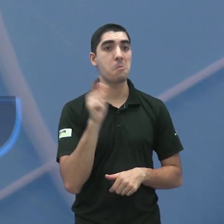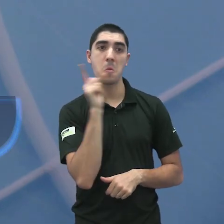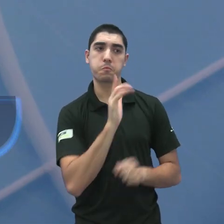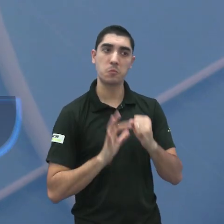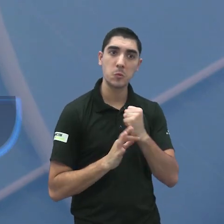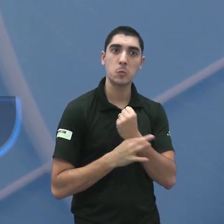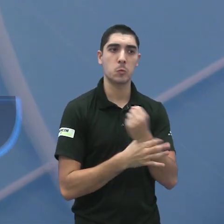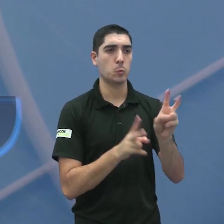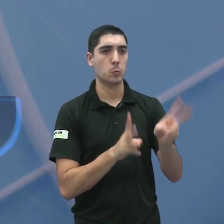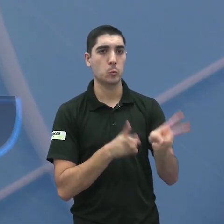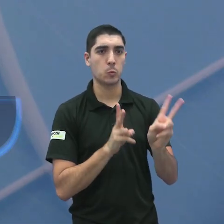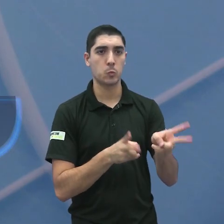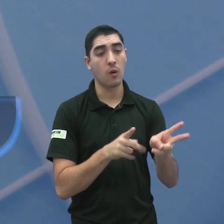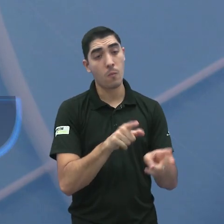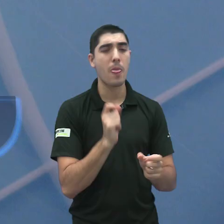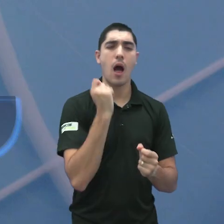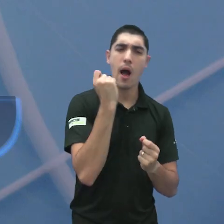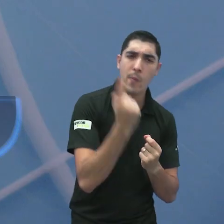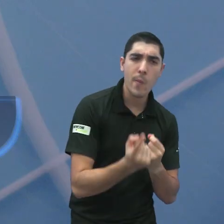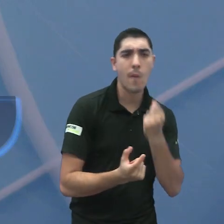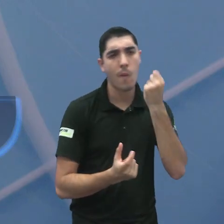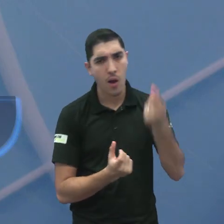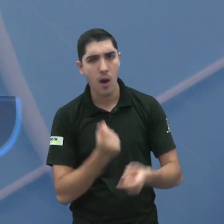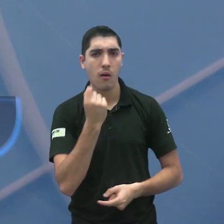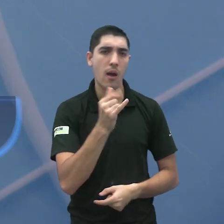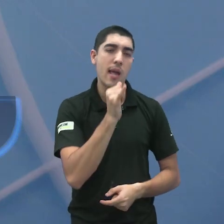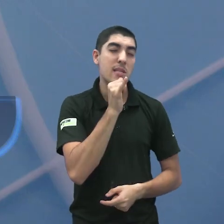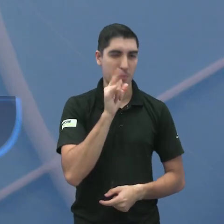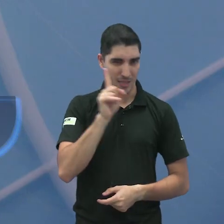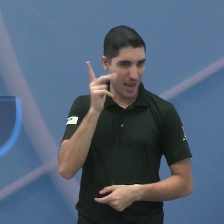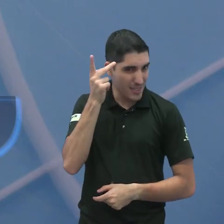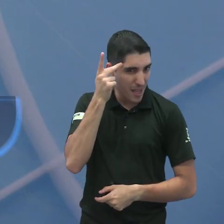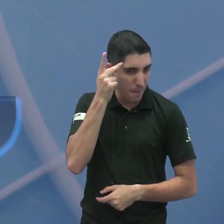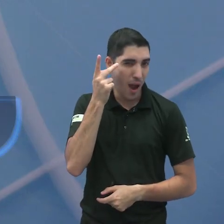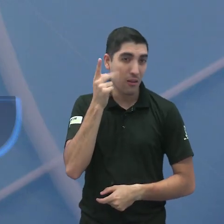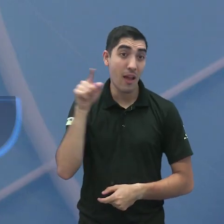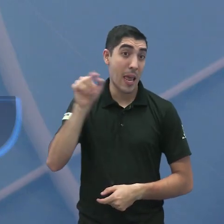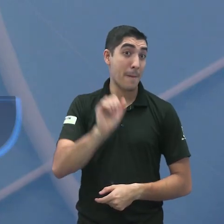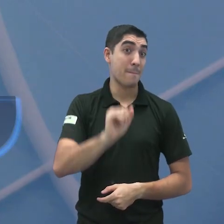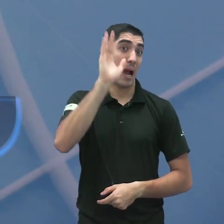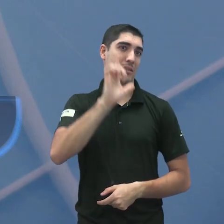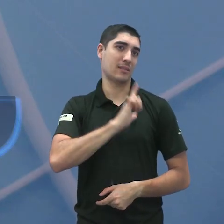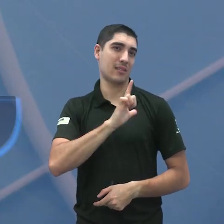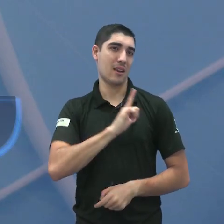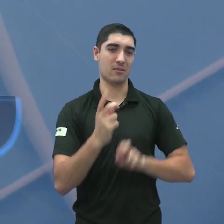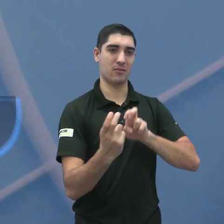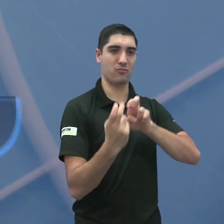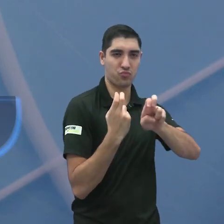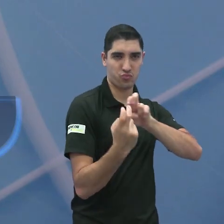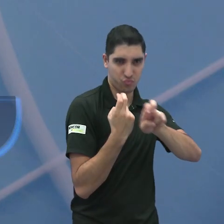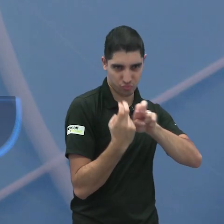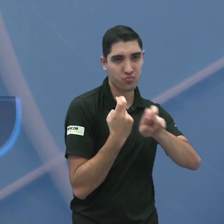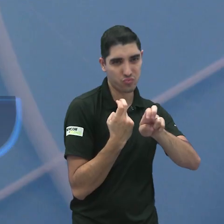seguro. Alguns incidentes que a gente vê, bom, eu sempre dou exemplo de São Paulo porque é a cidade que mais concentra transporte de pessoas em